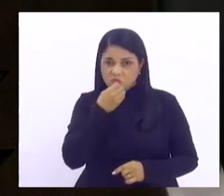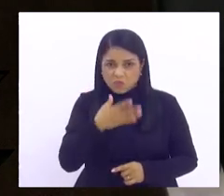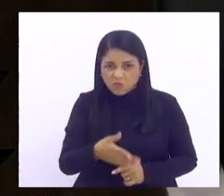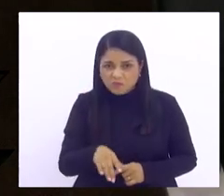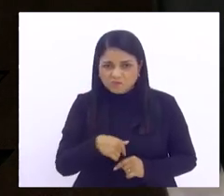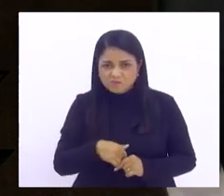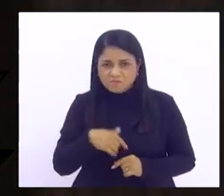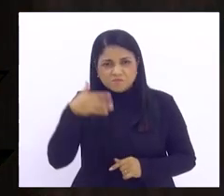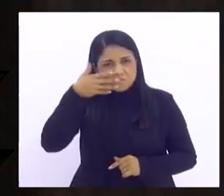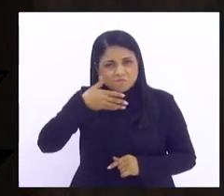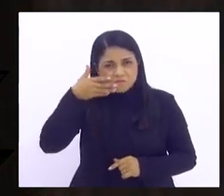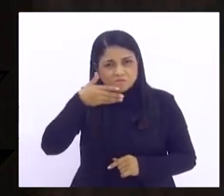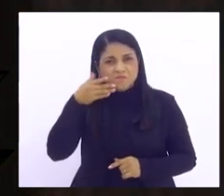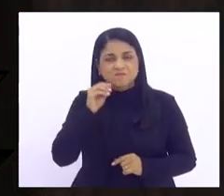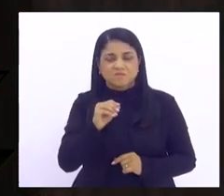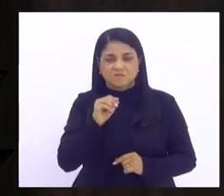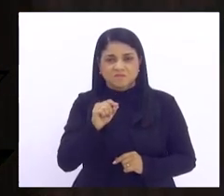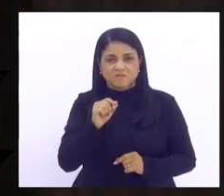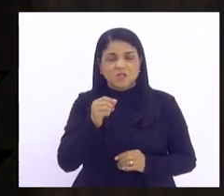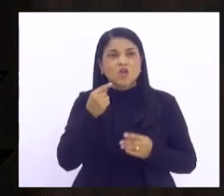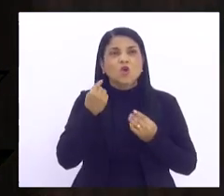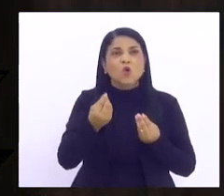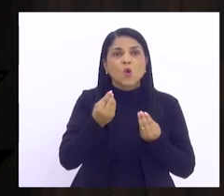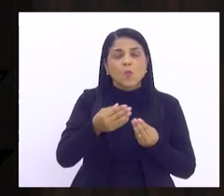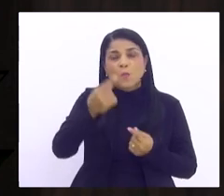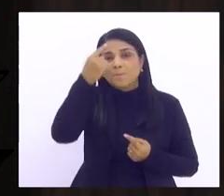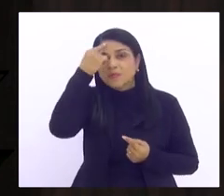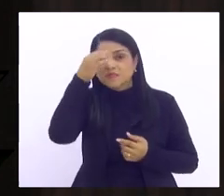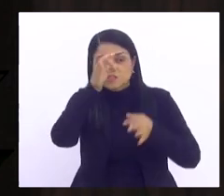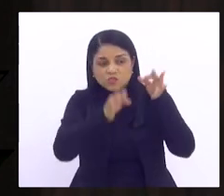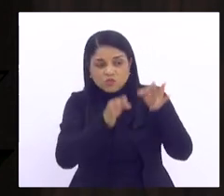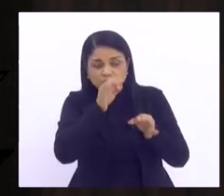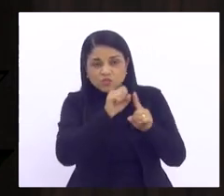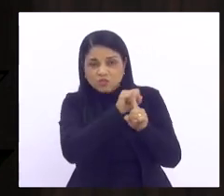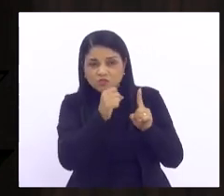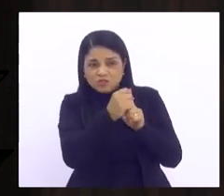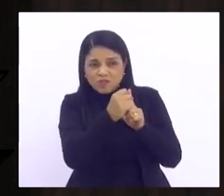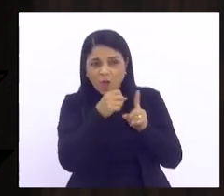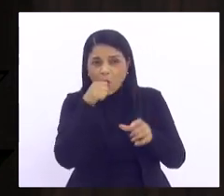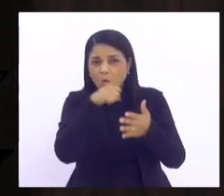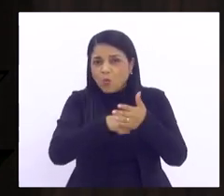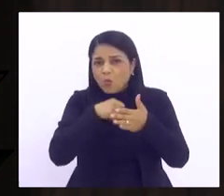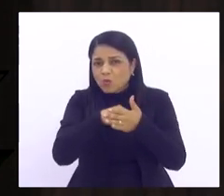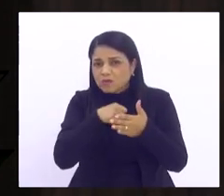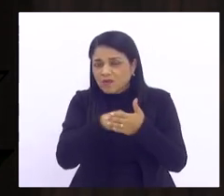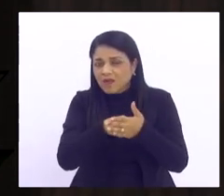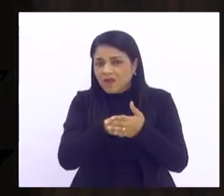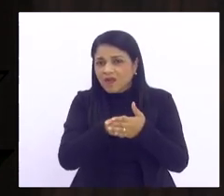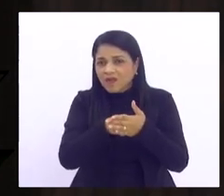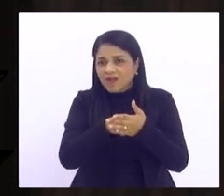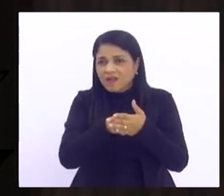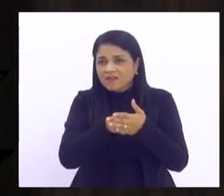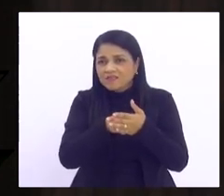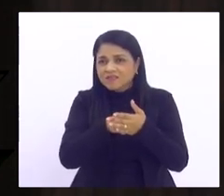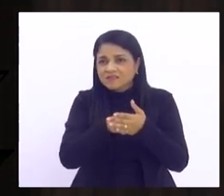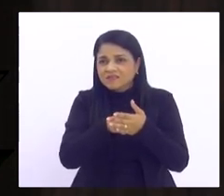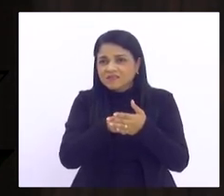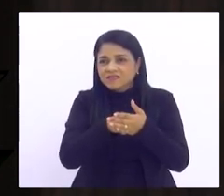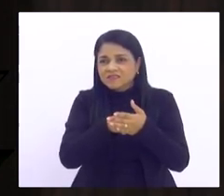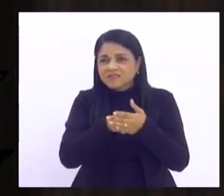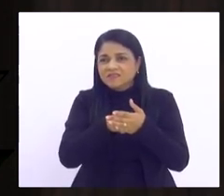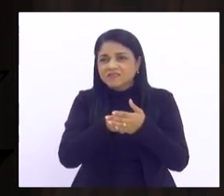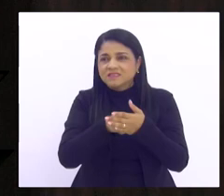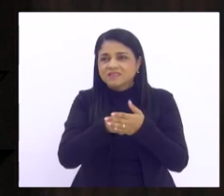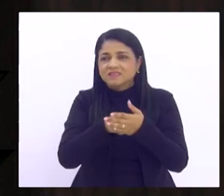iniciais, como alguém pode pensar em justiça social, está lutando por justiça social, se